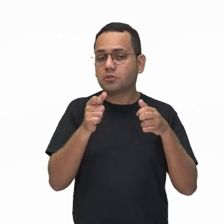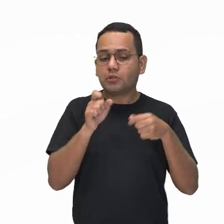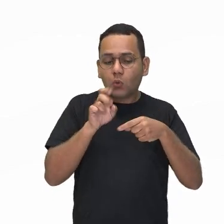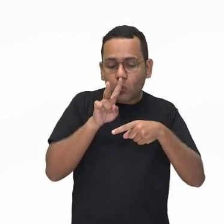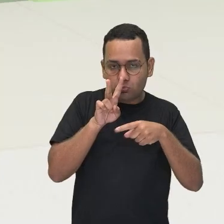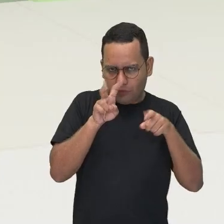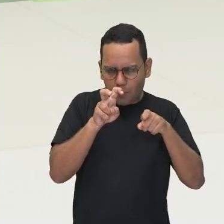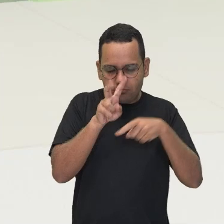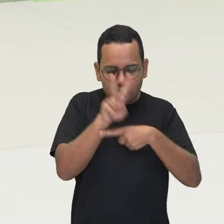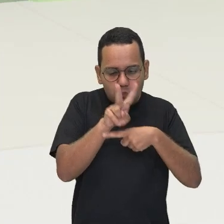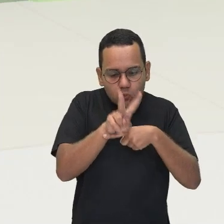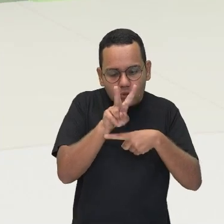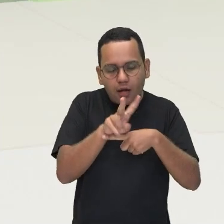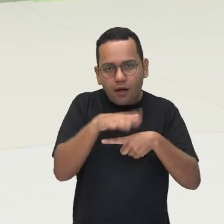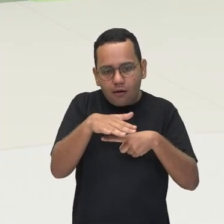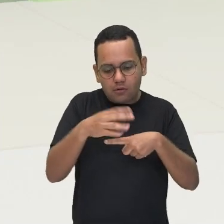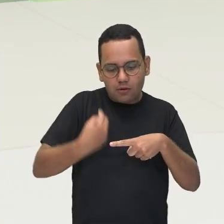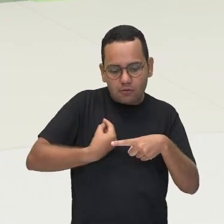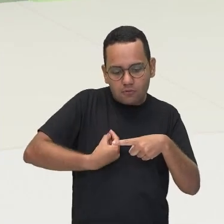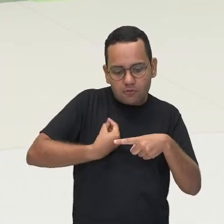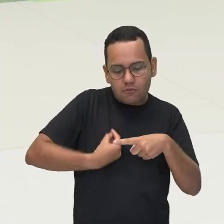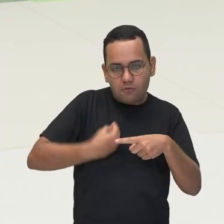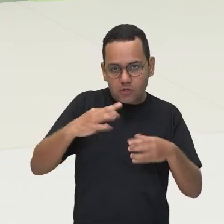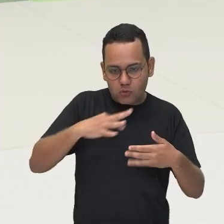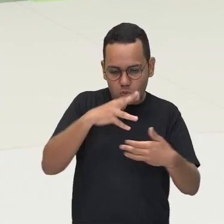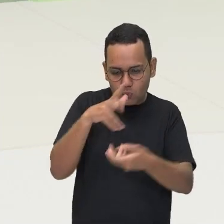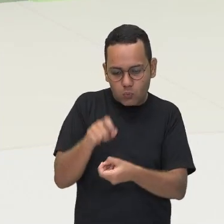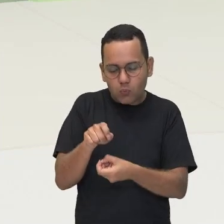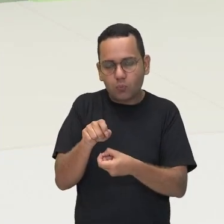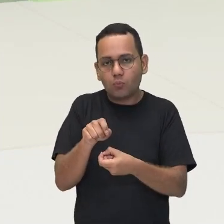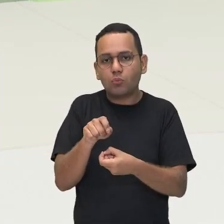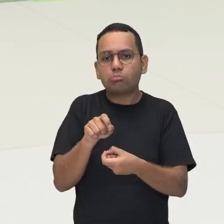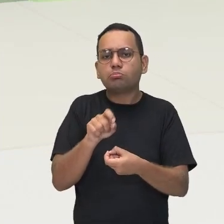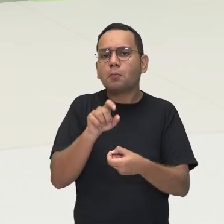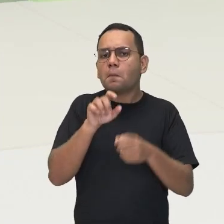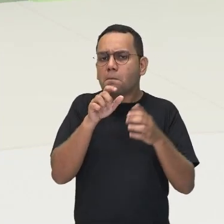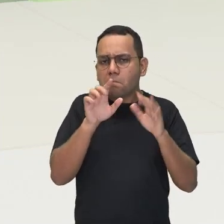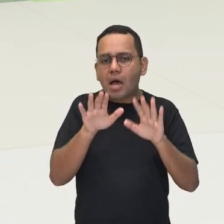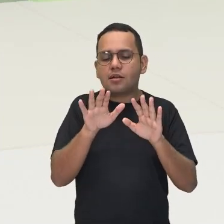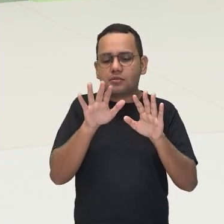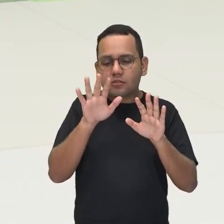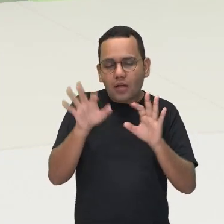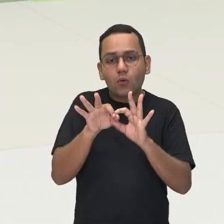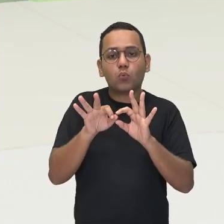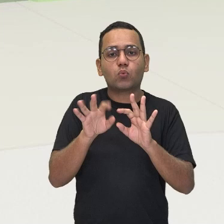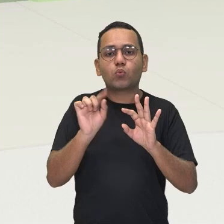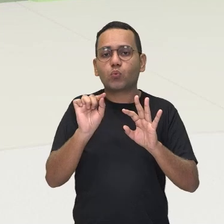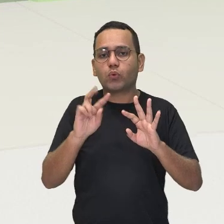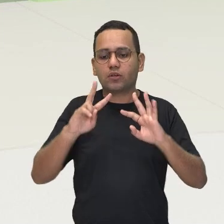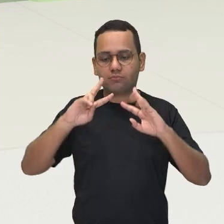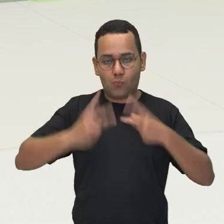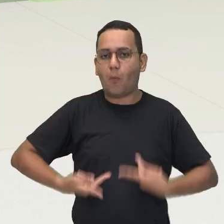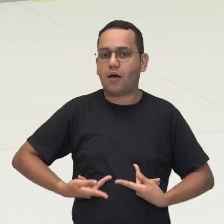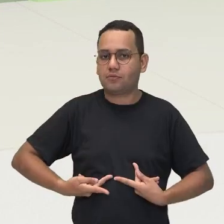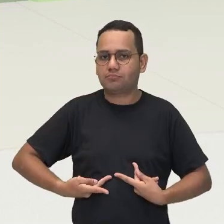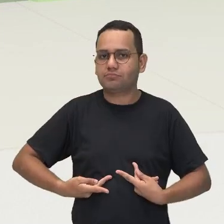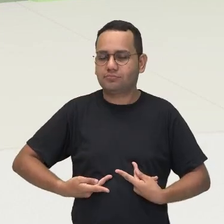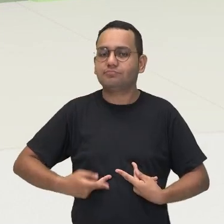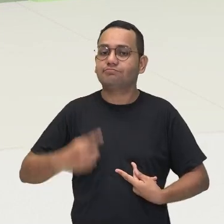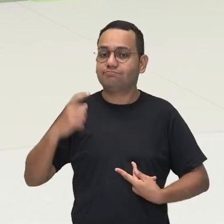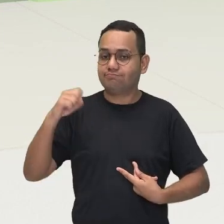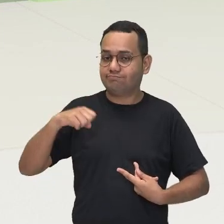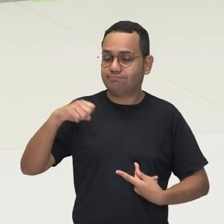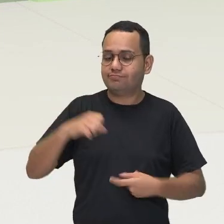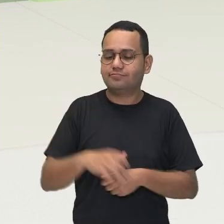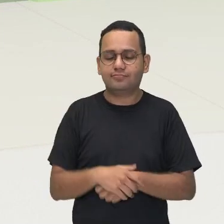nós incluímos também os seres humanos, a espécie humana. Nós fazemos parte